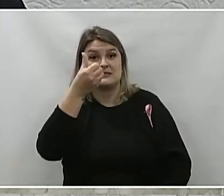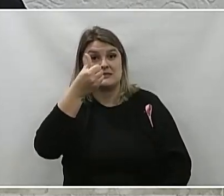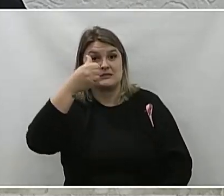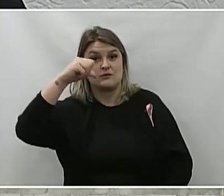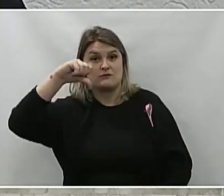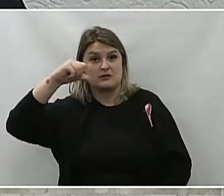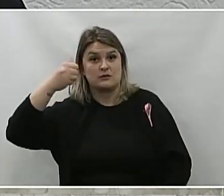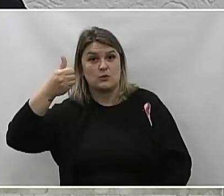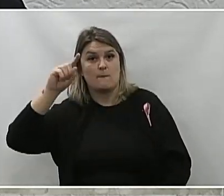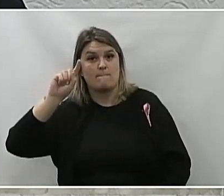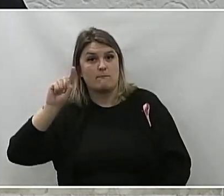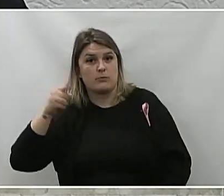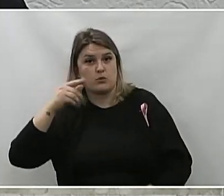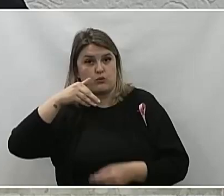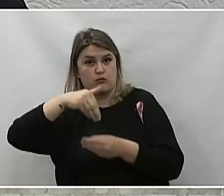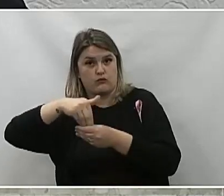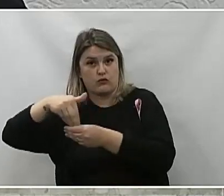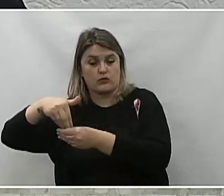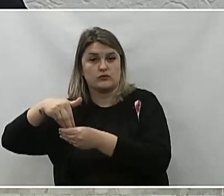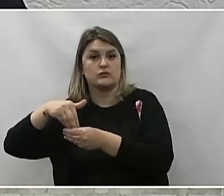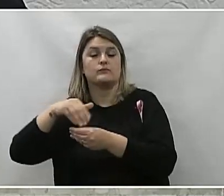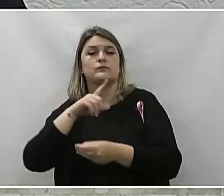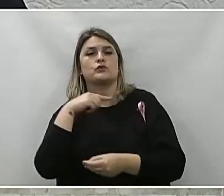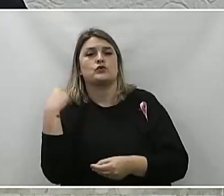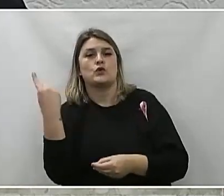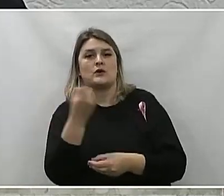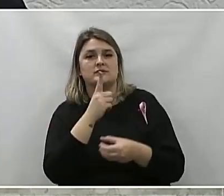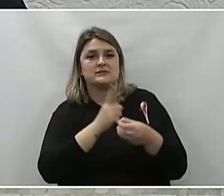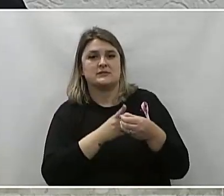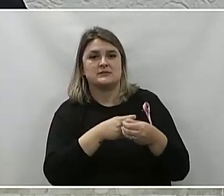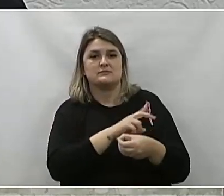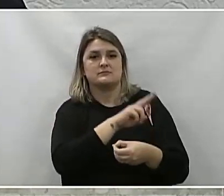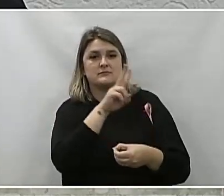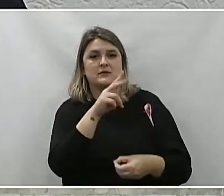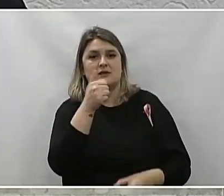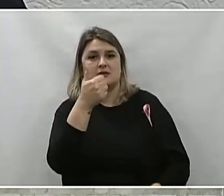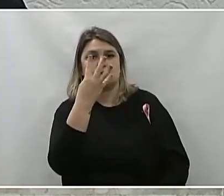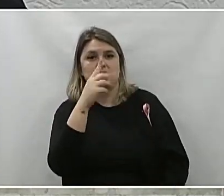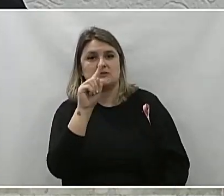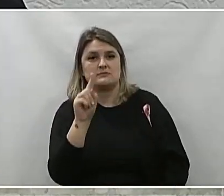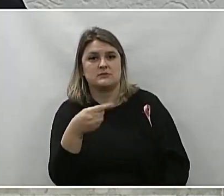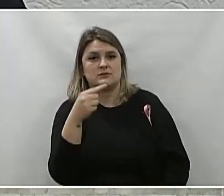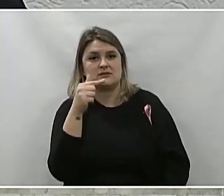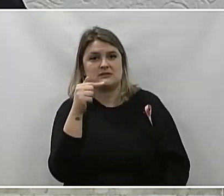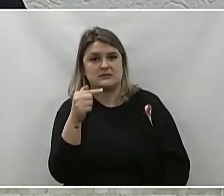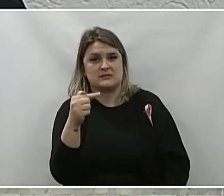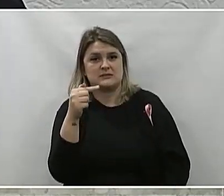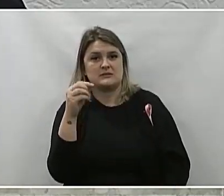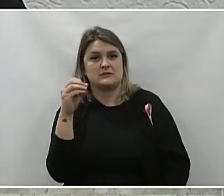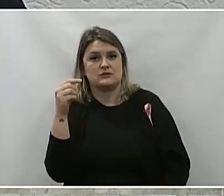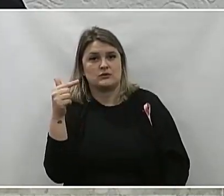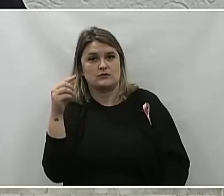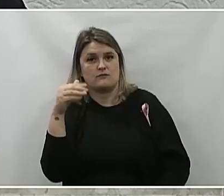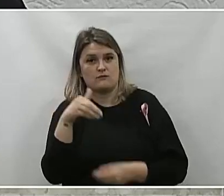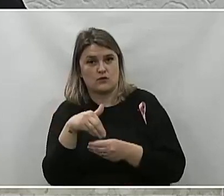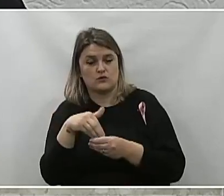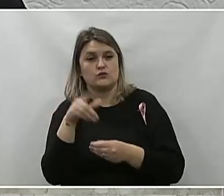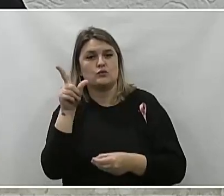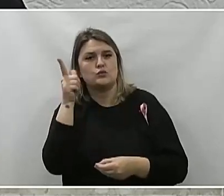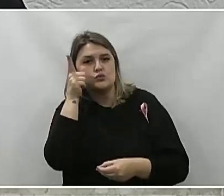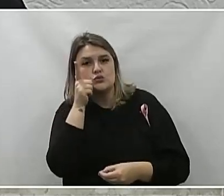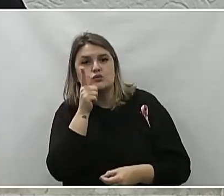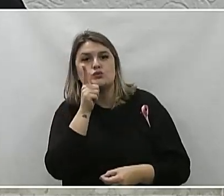97.691 mil votos e em nossa união da vitória 14.702 votos é